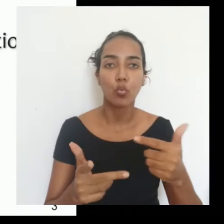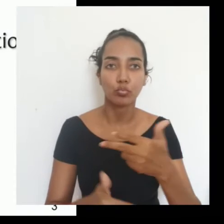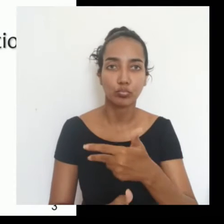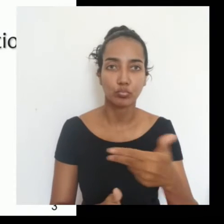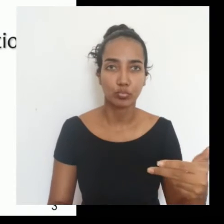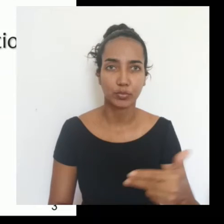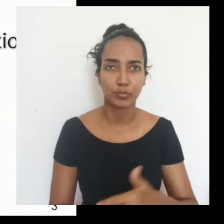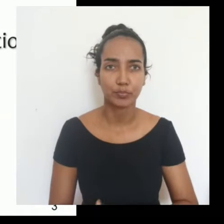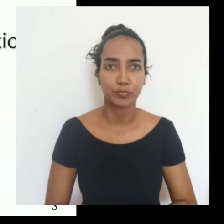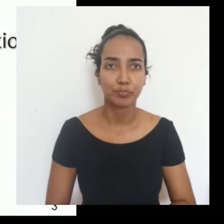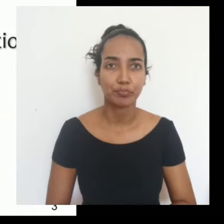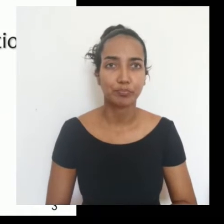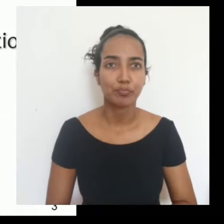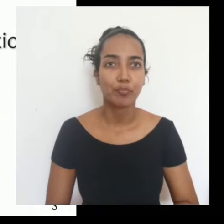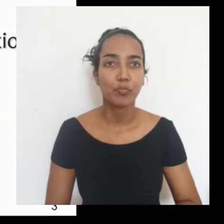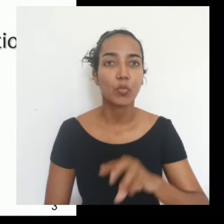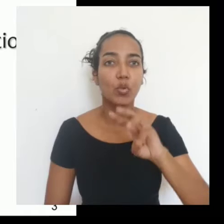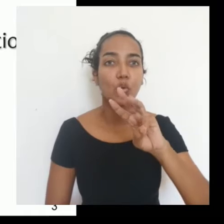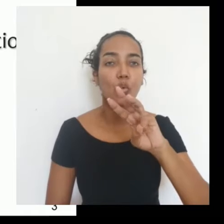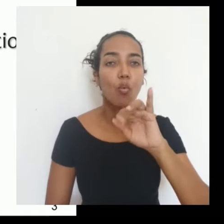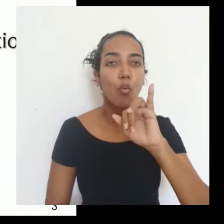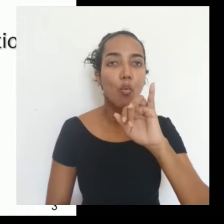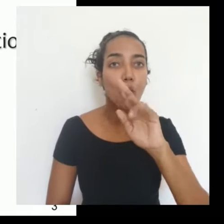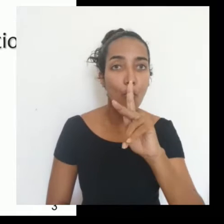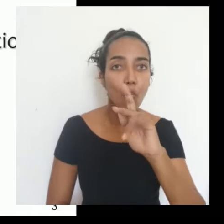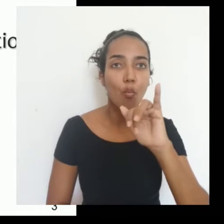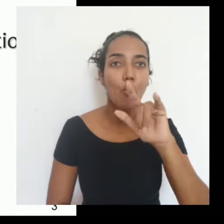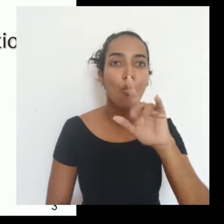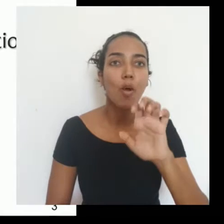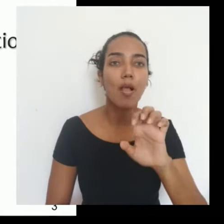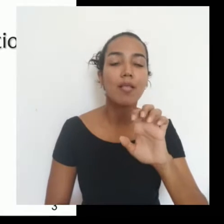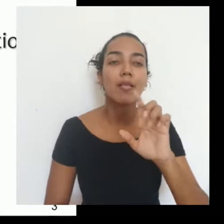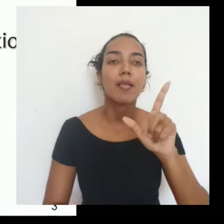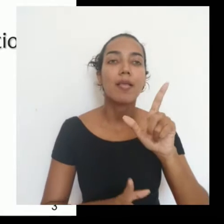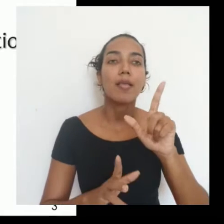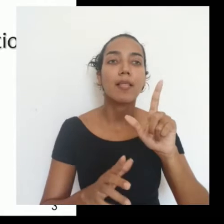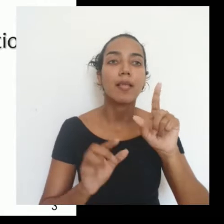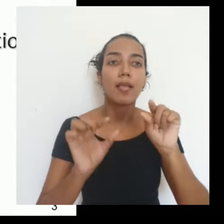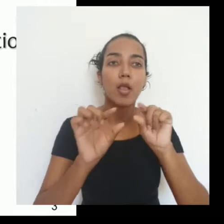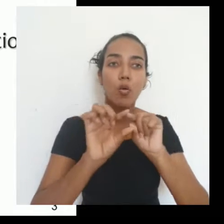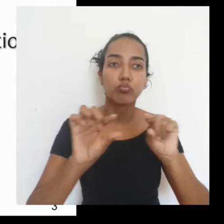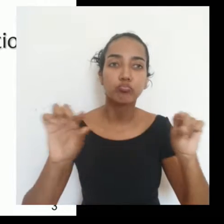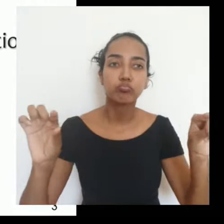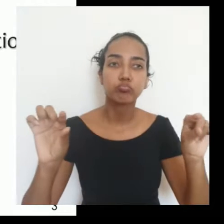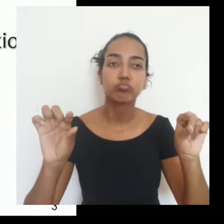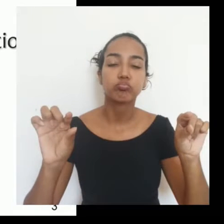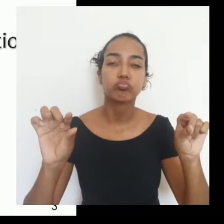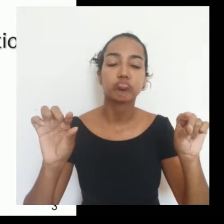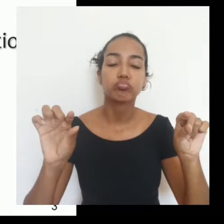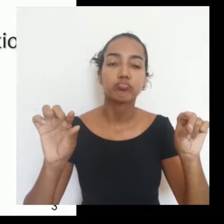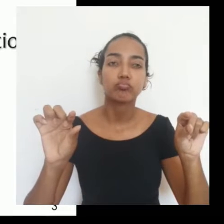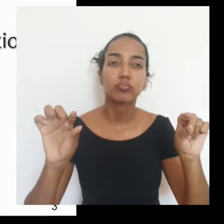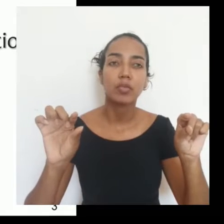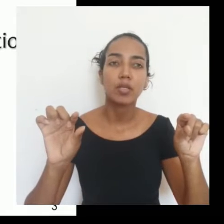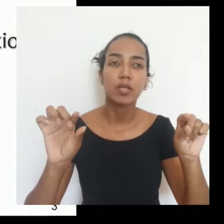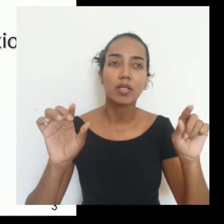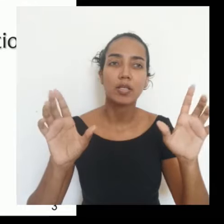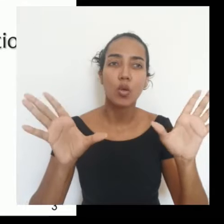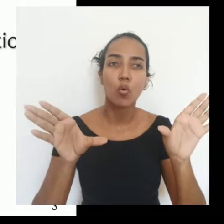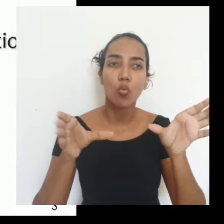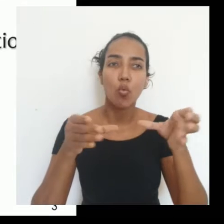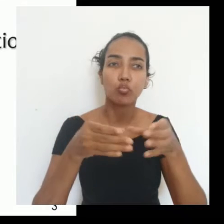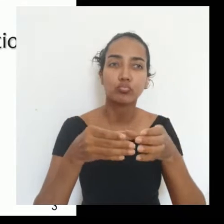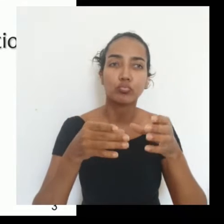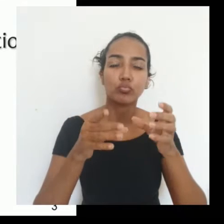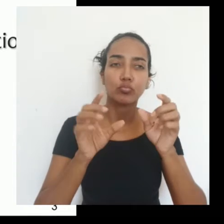uma determinada expressão booleana, ele repete essa expressão, esse comando, esse conjunto de comandos do corpo, até que